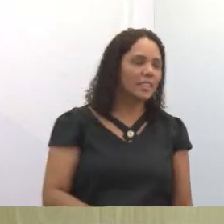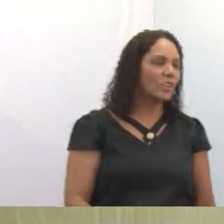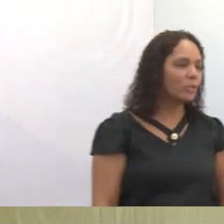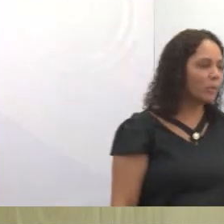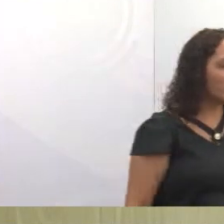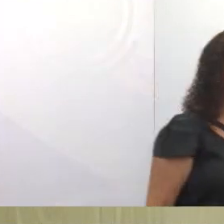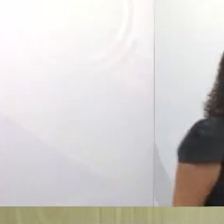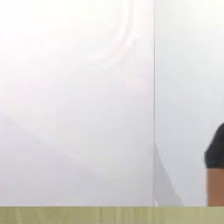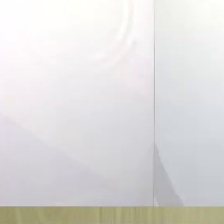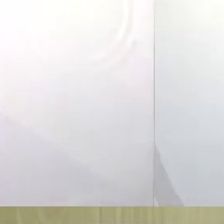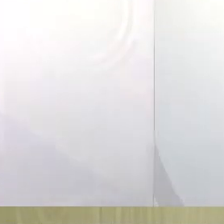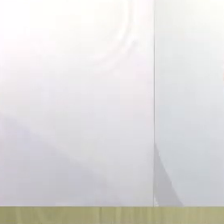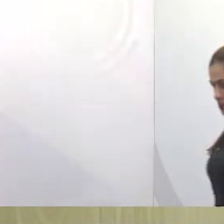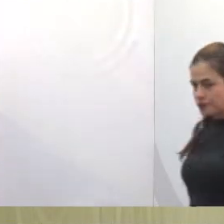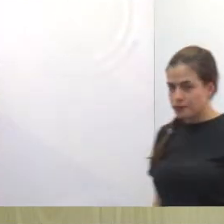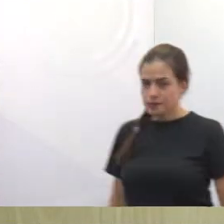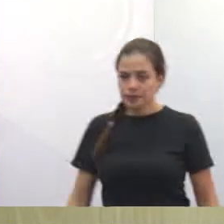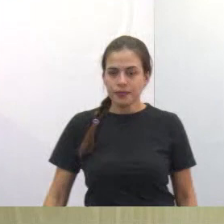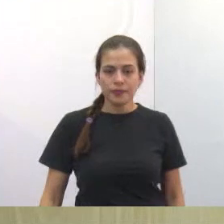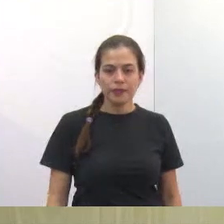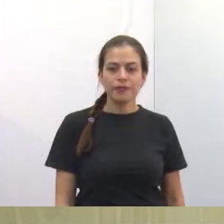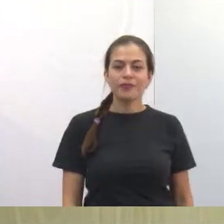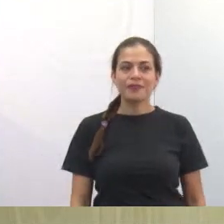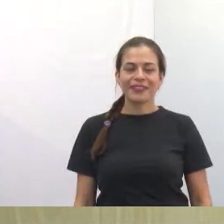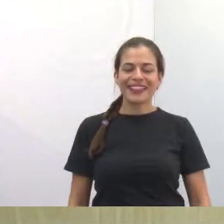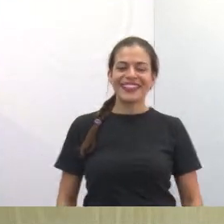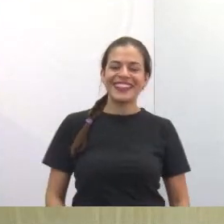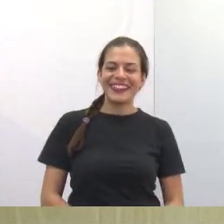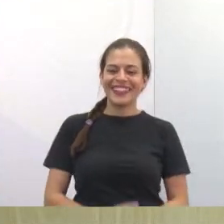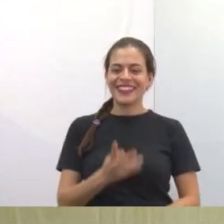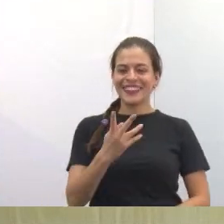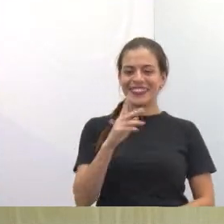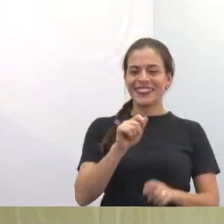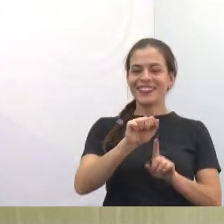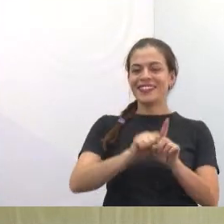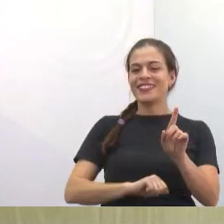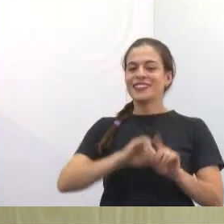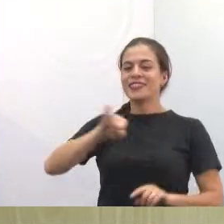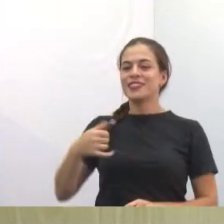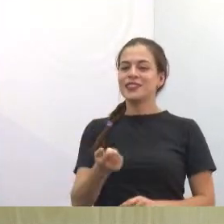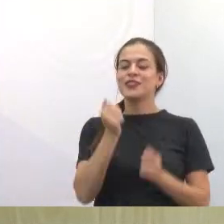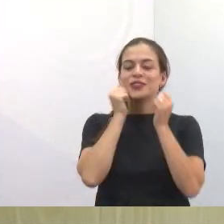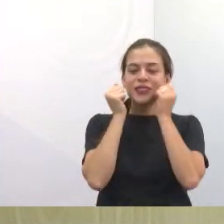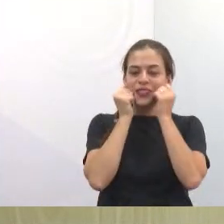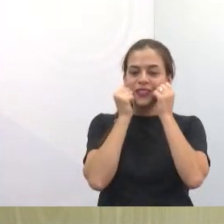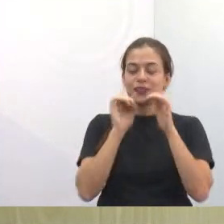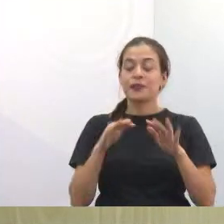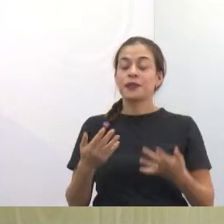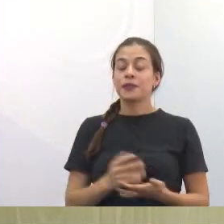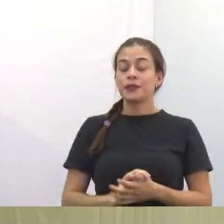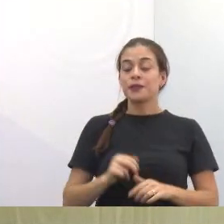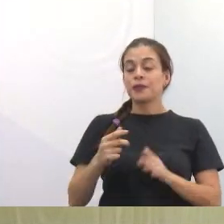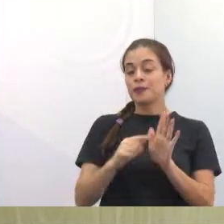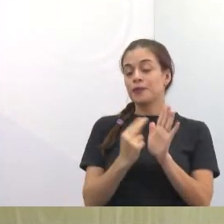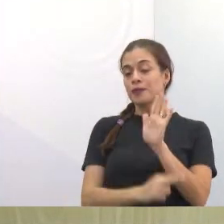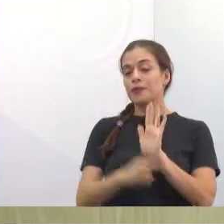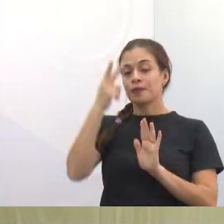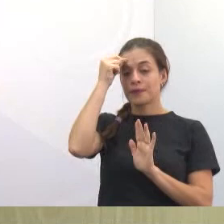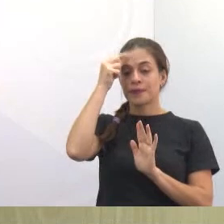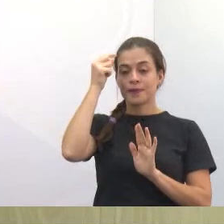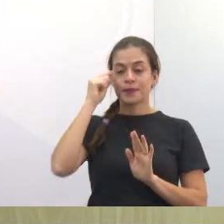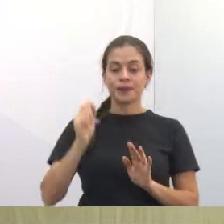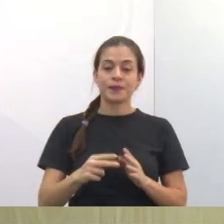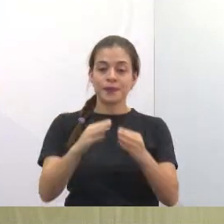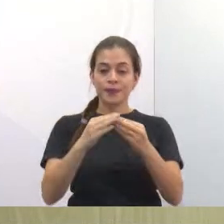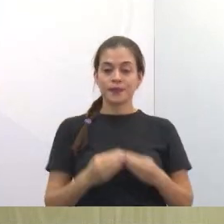Rotário 2024-2025, ocorrido no dia 4 de julho. Autoria, Edgar Sasaki. Moção 538. Moção congratulatória